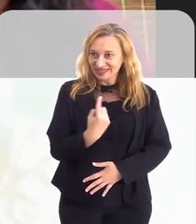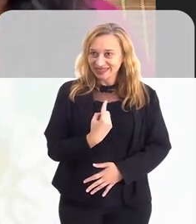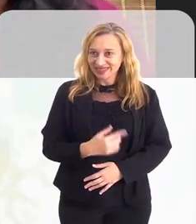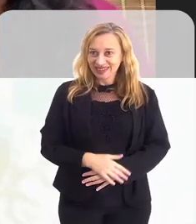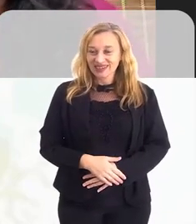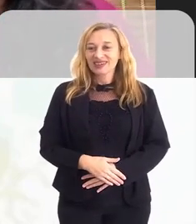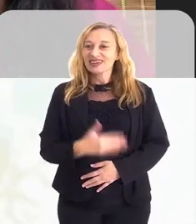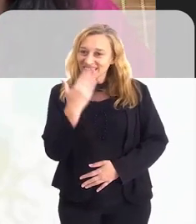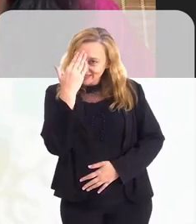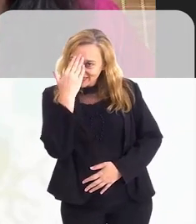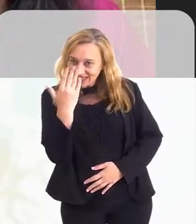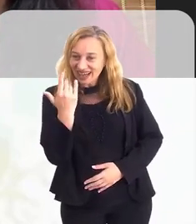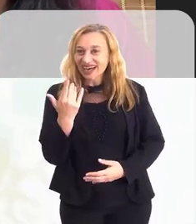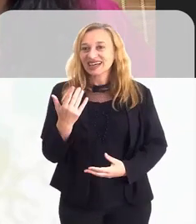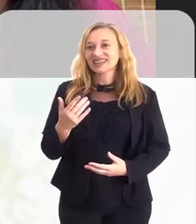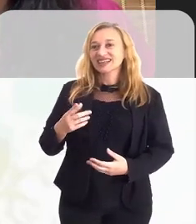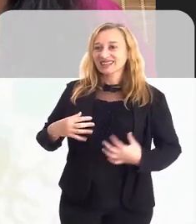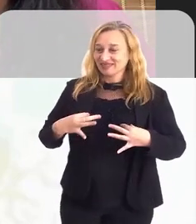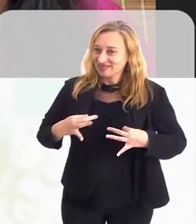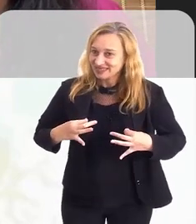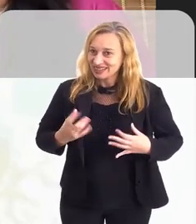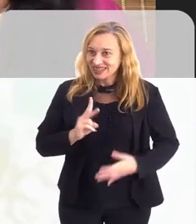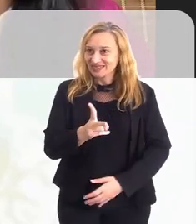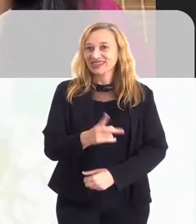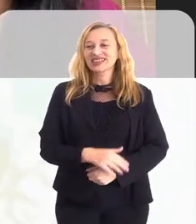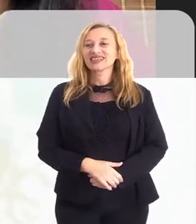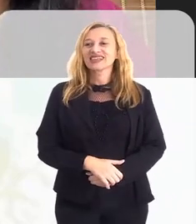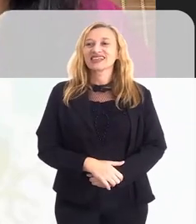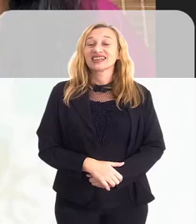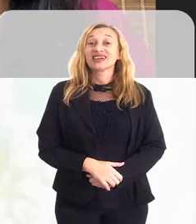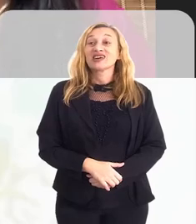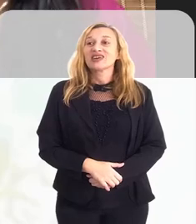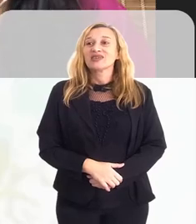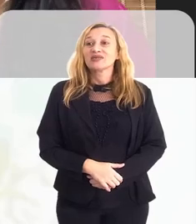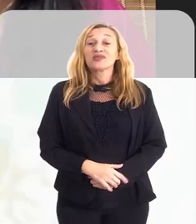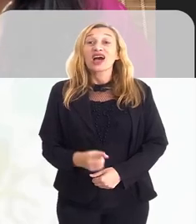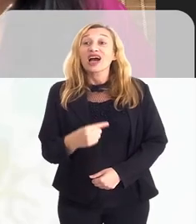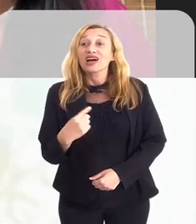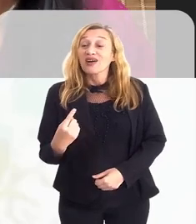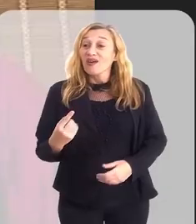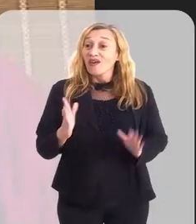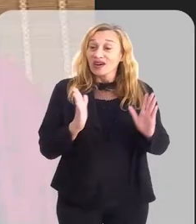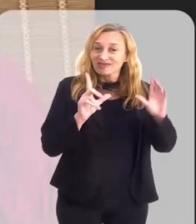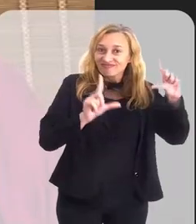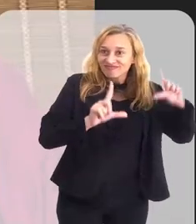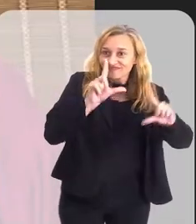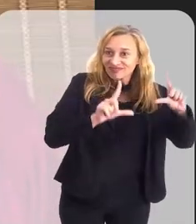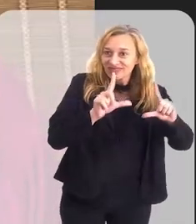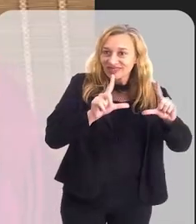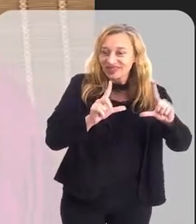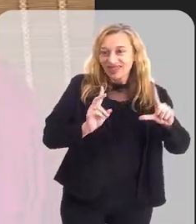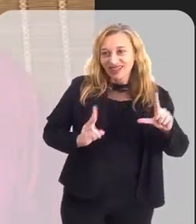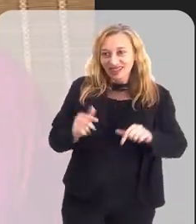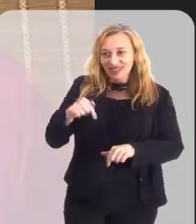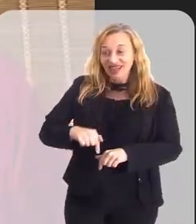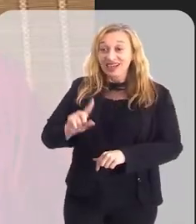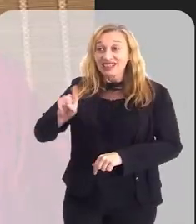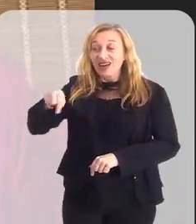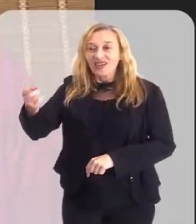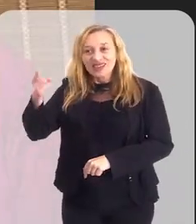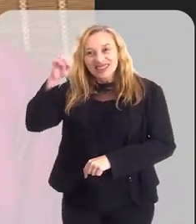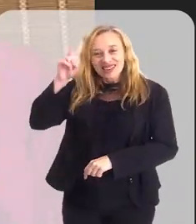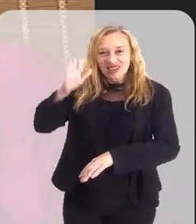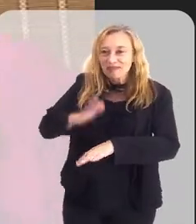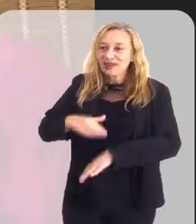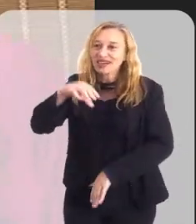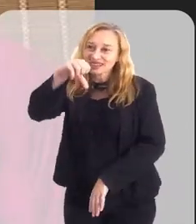todos nós. Eu que agradeço, estou à disposição sempre. Gente, o nosso programa fica por aqui, mas na segunda-feira